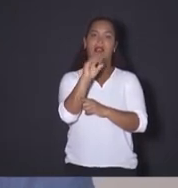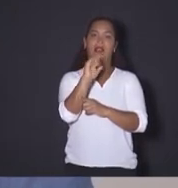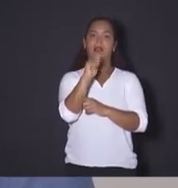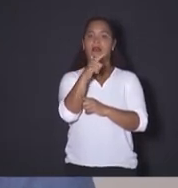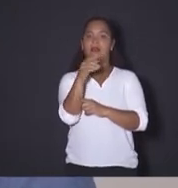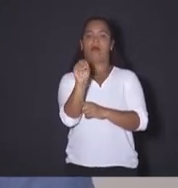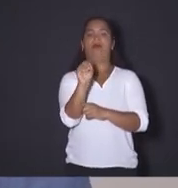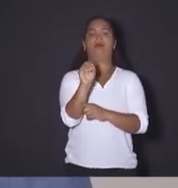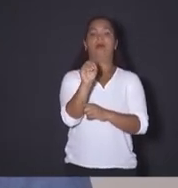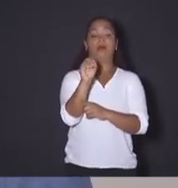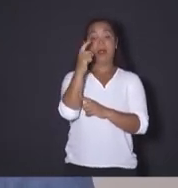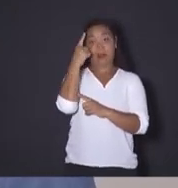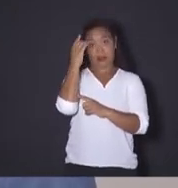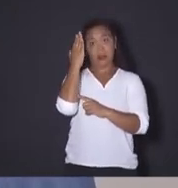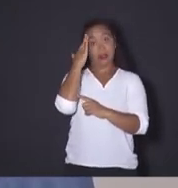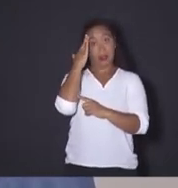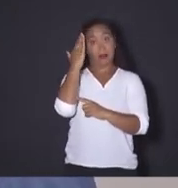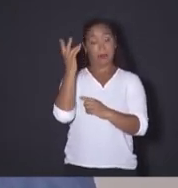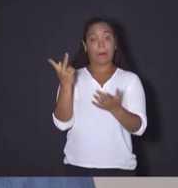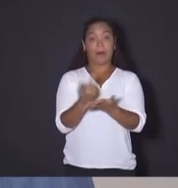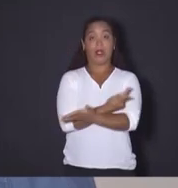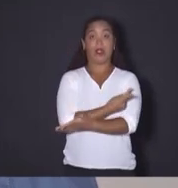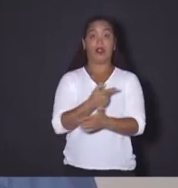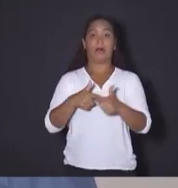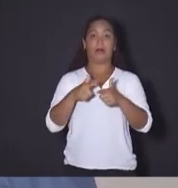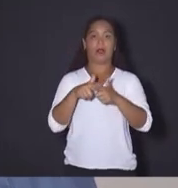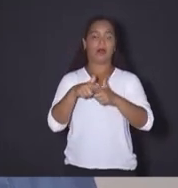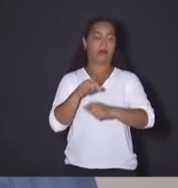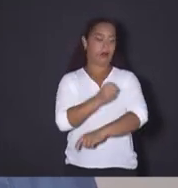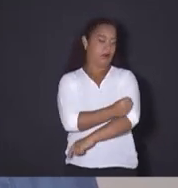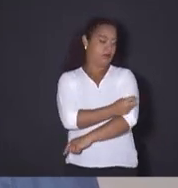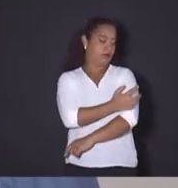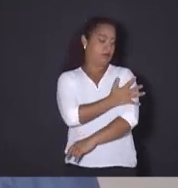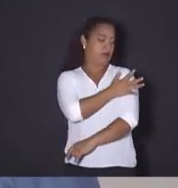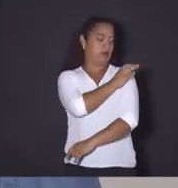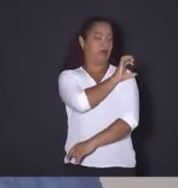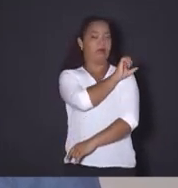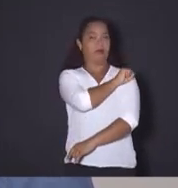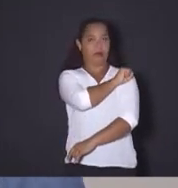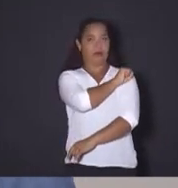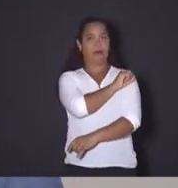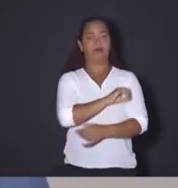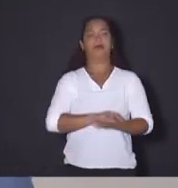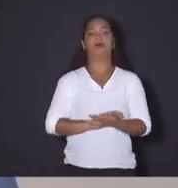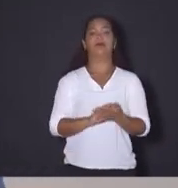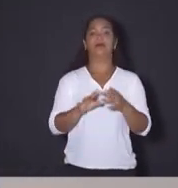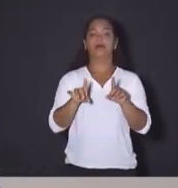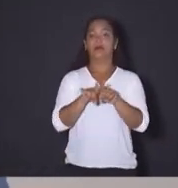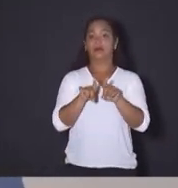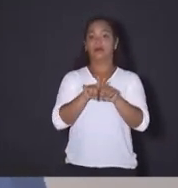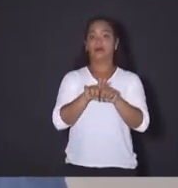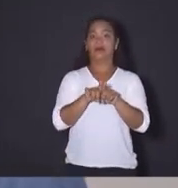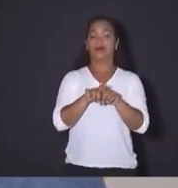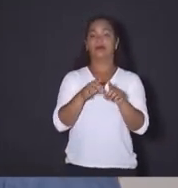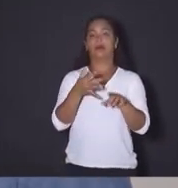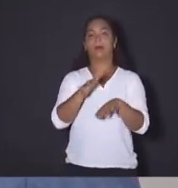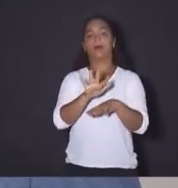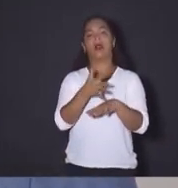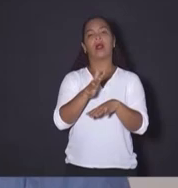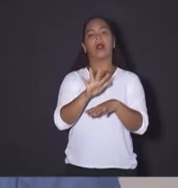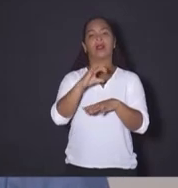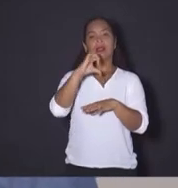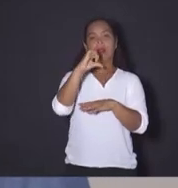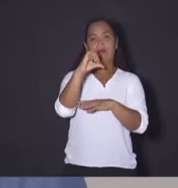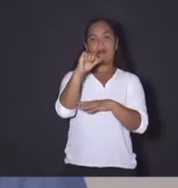tocante ao ensino fundamental estatisticamente ensino fundamental está universalizado porque nós temos uma cobertura de mais ou menos